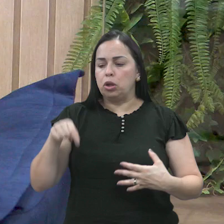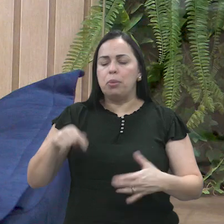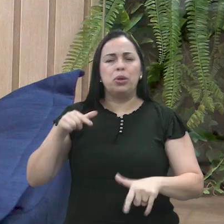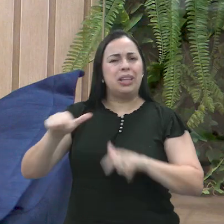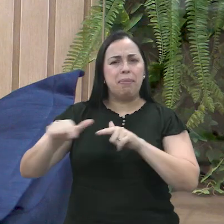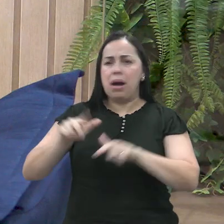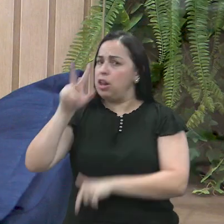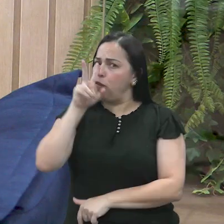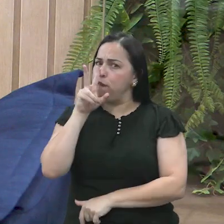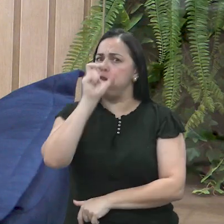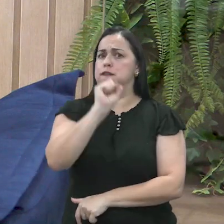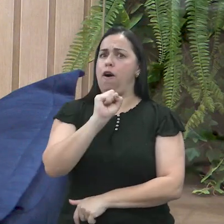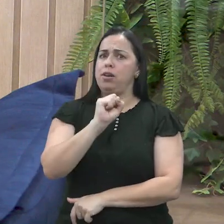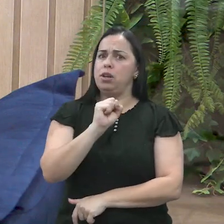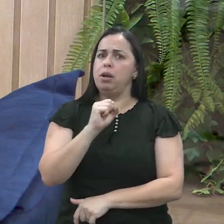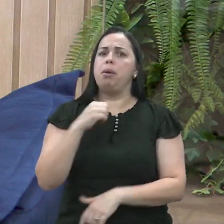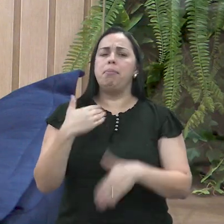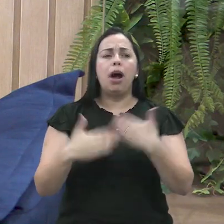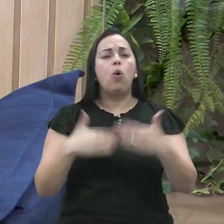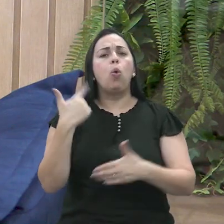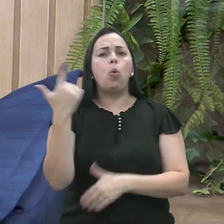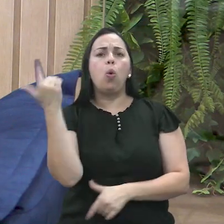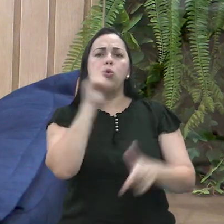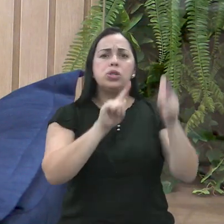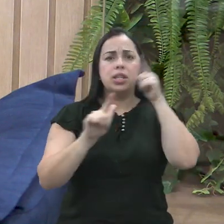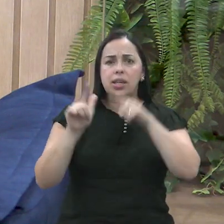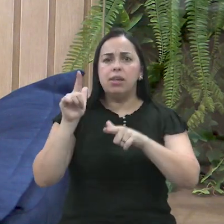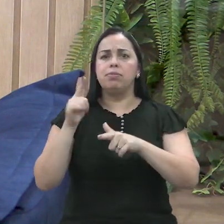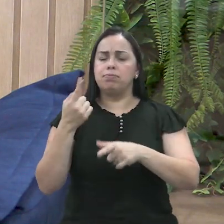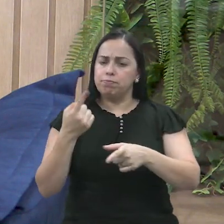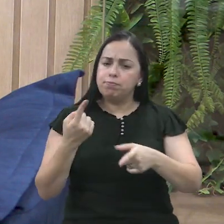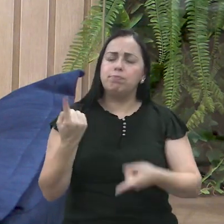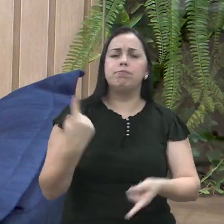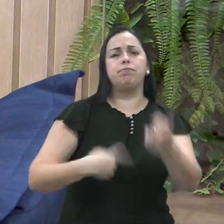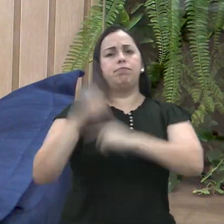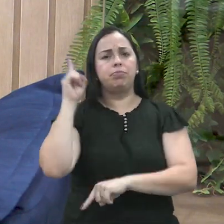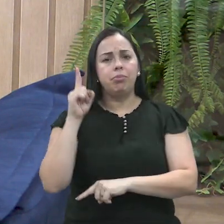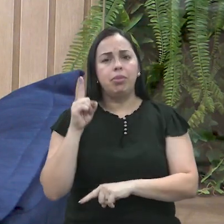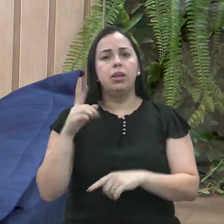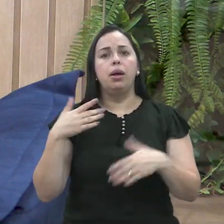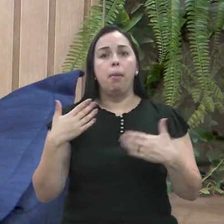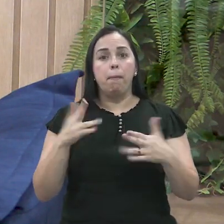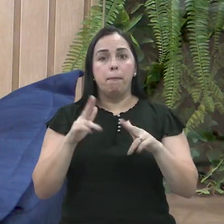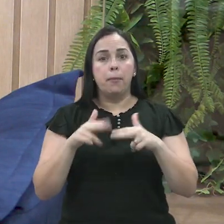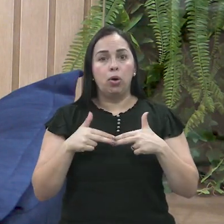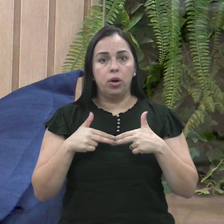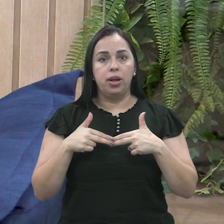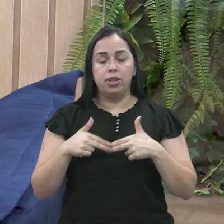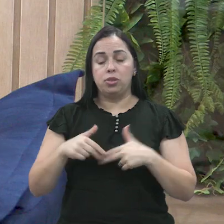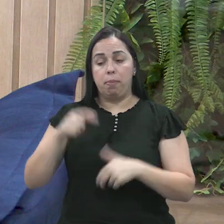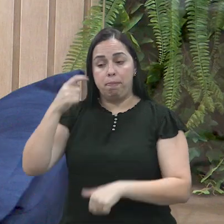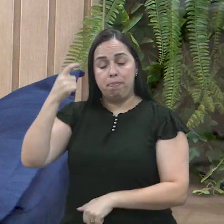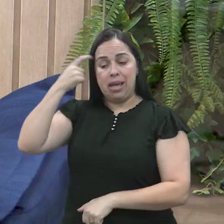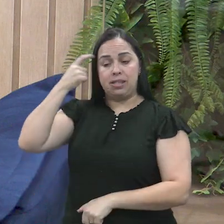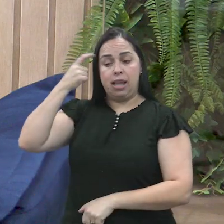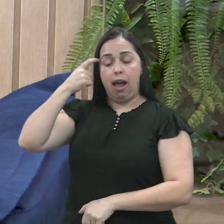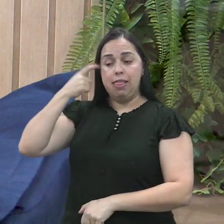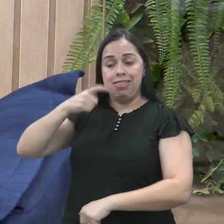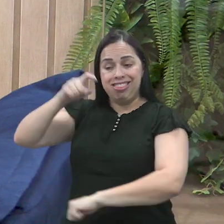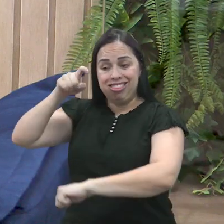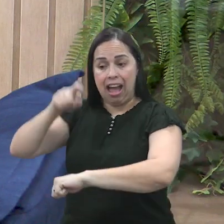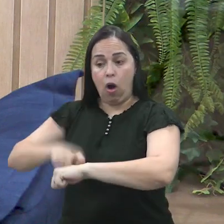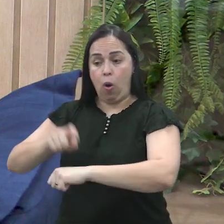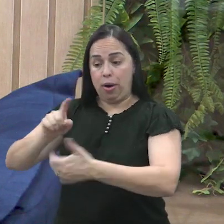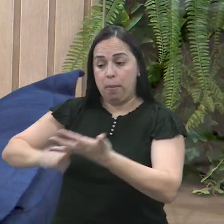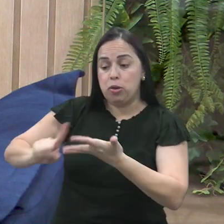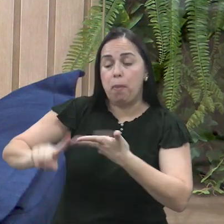já em plano de cruzeiro, ou seja, todo mundo atuando forte para a gente poder obter os resultados que a gente quer. Então, um olho muito forte